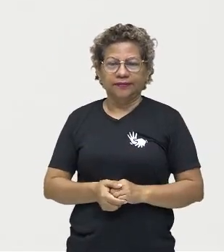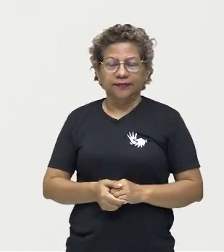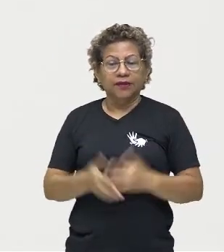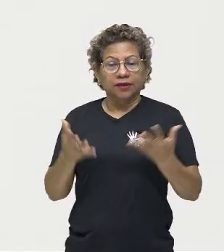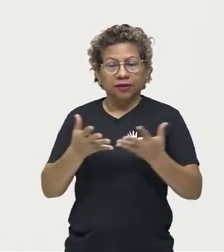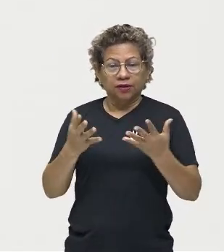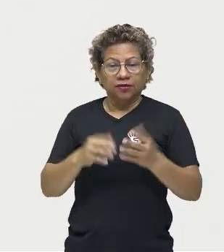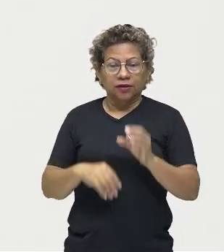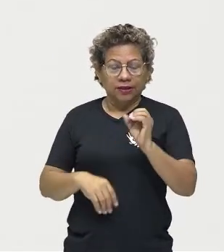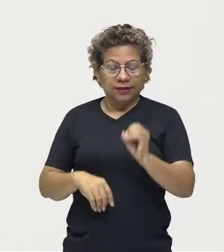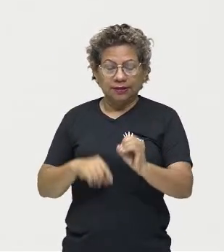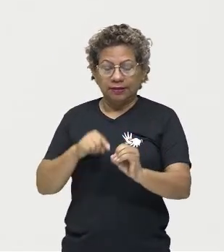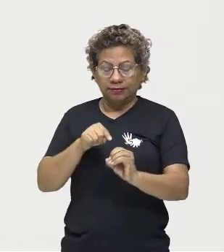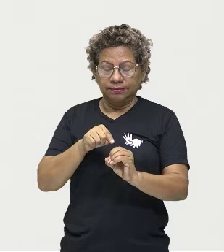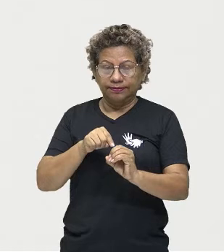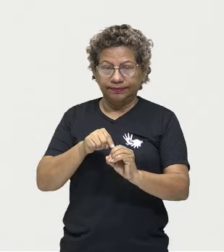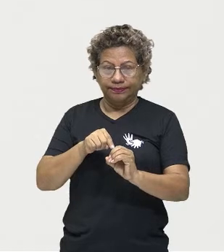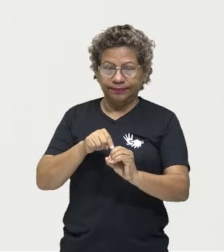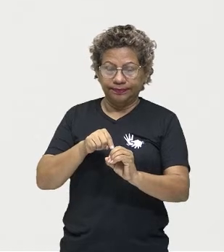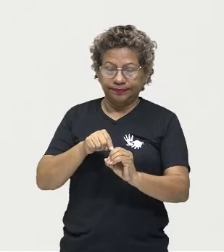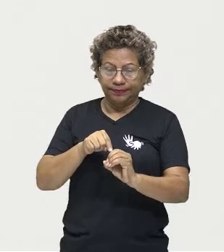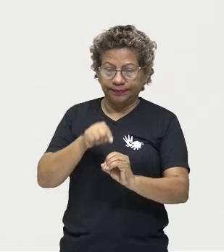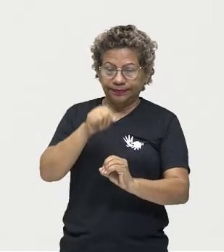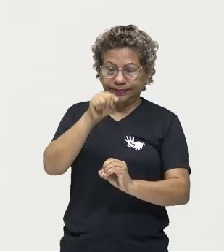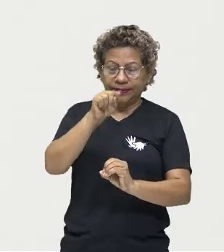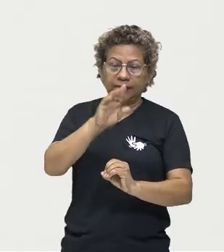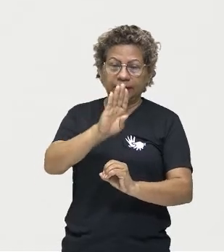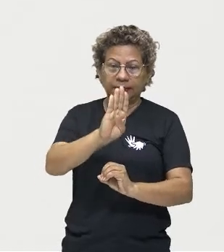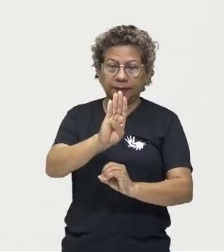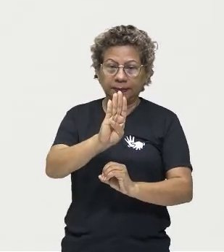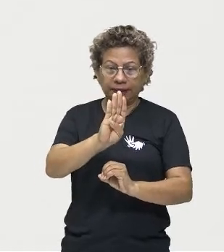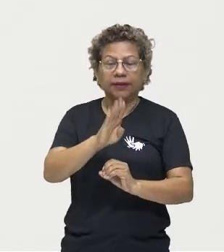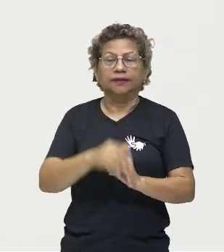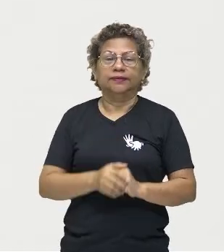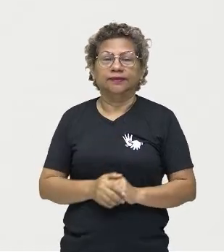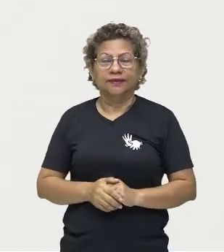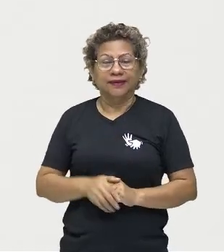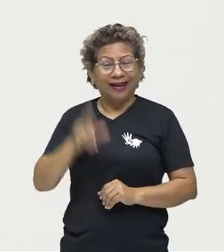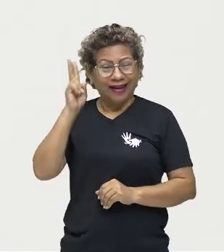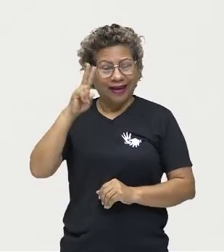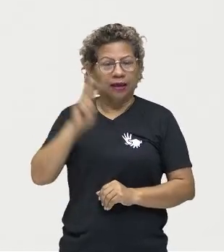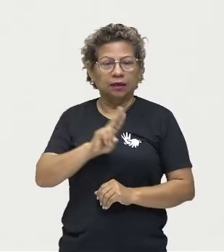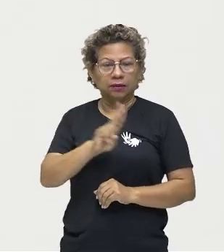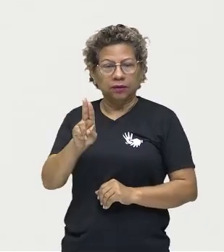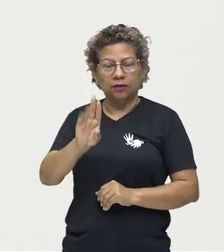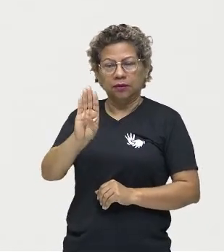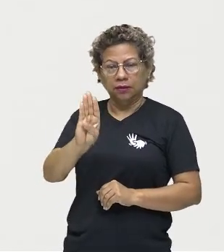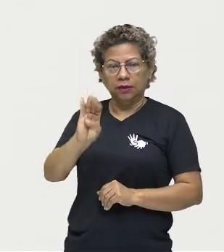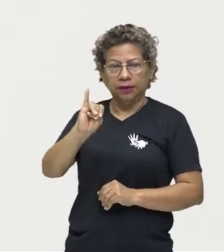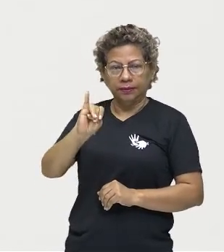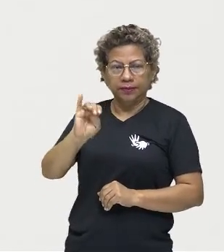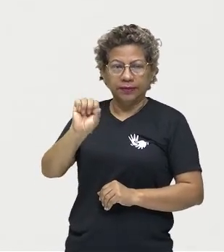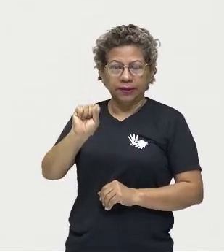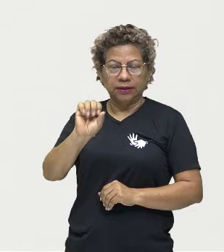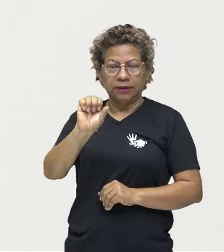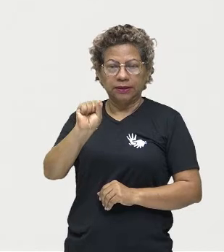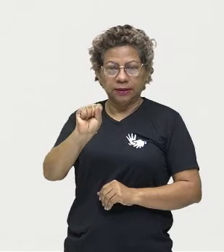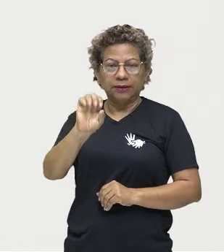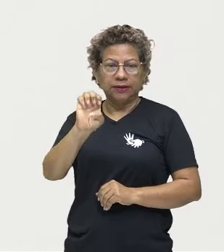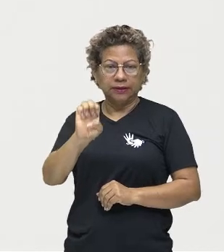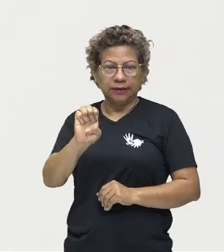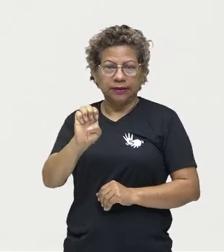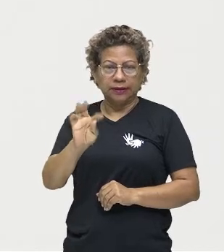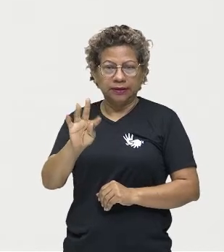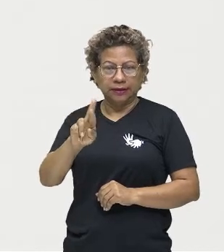em vermelho, é a nossa bissetriz. Então, devemos lembrar aí da definição de bissetriz.